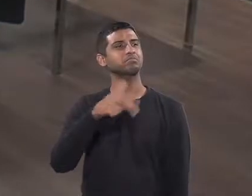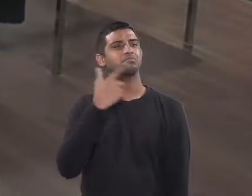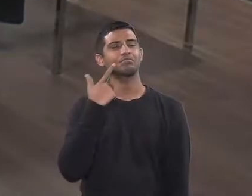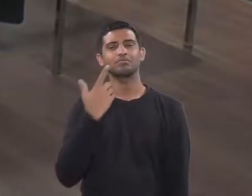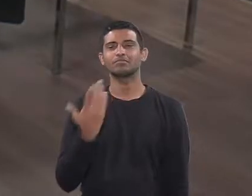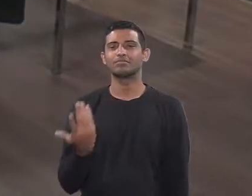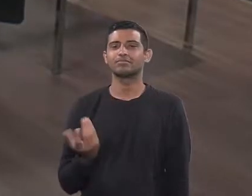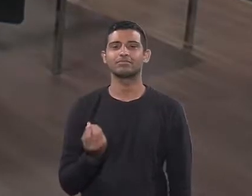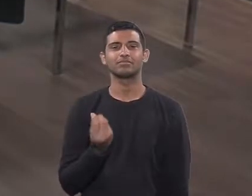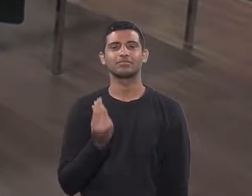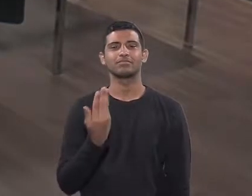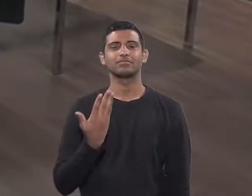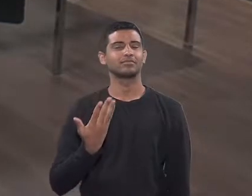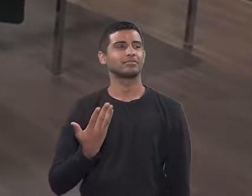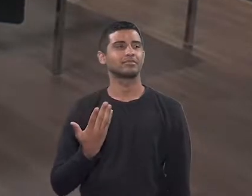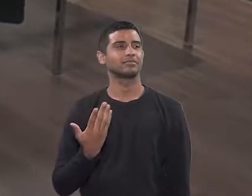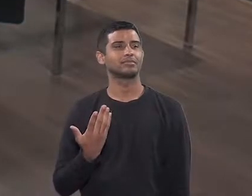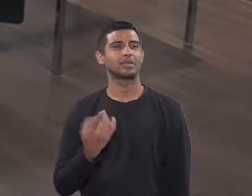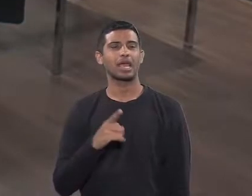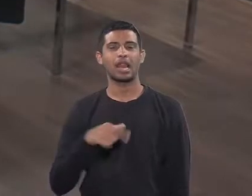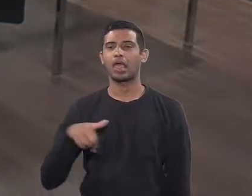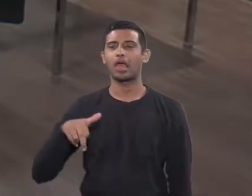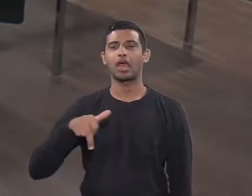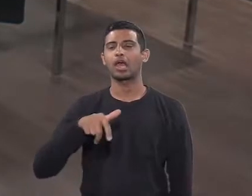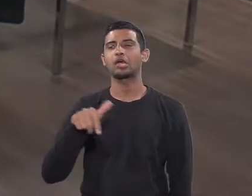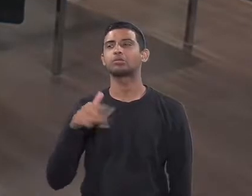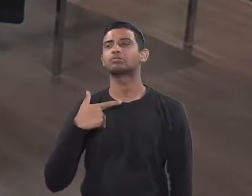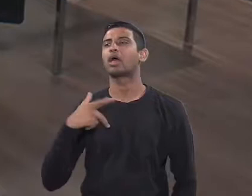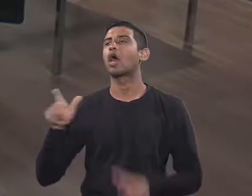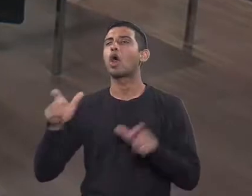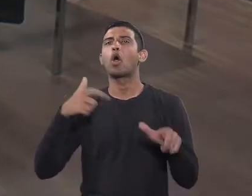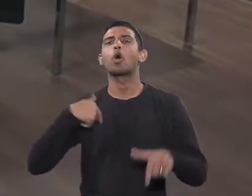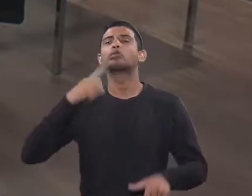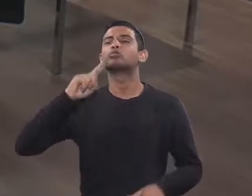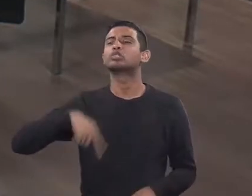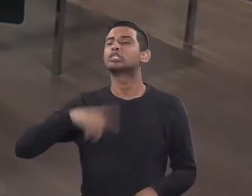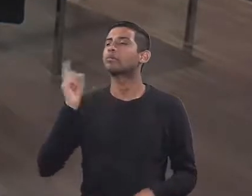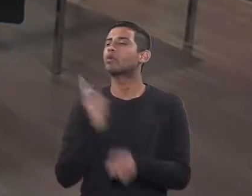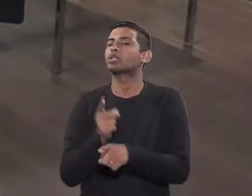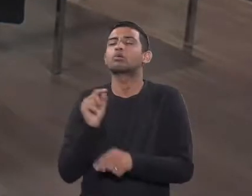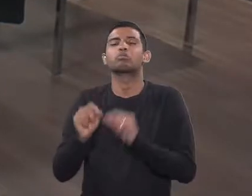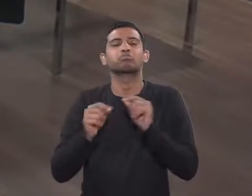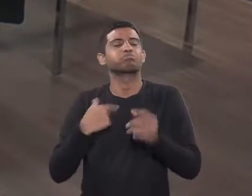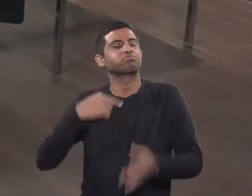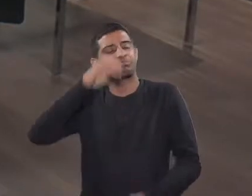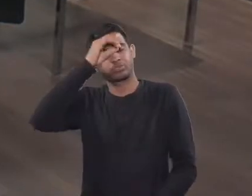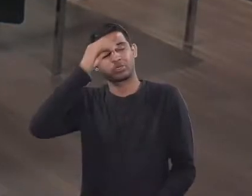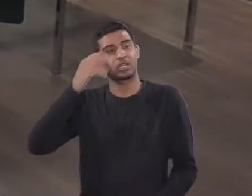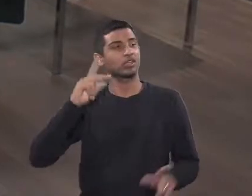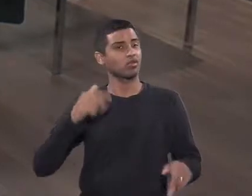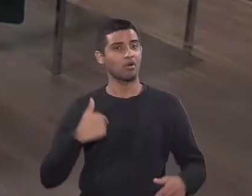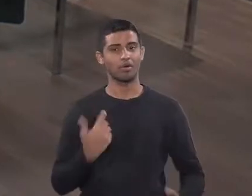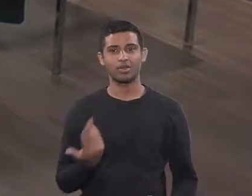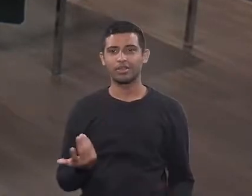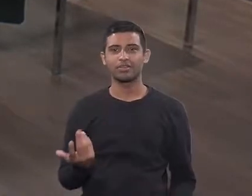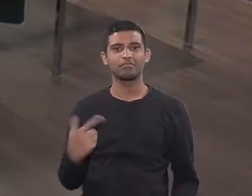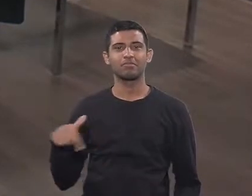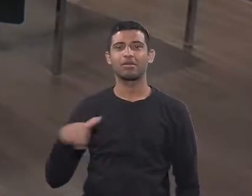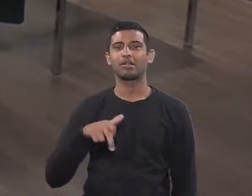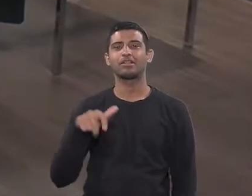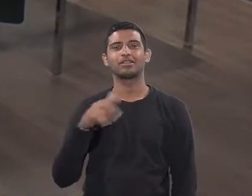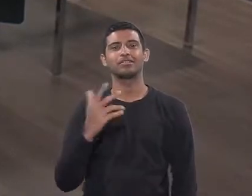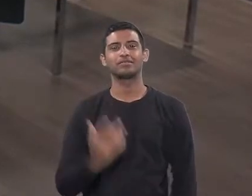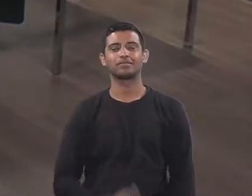andarilha, ela simplesmente ela anda, ela não sabe o que ela vai encontrar lá na frente. E é o que eu não sei. Desculpa eu ficar